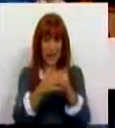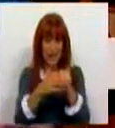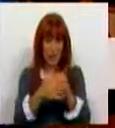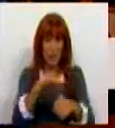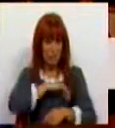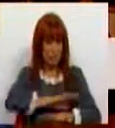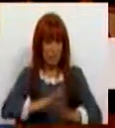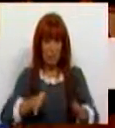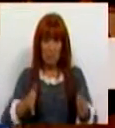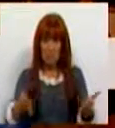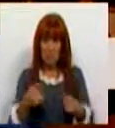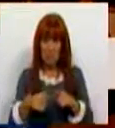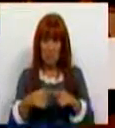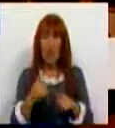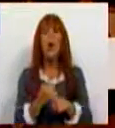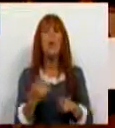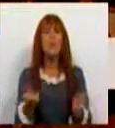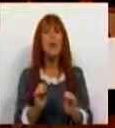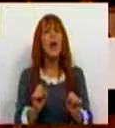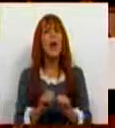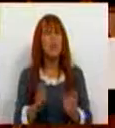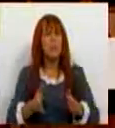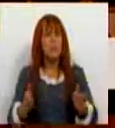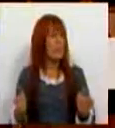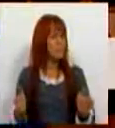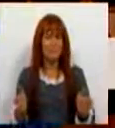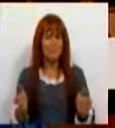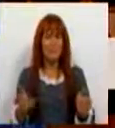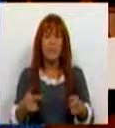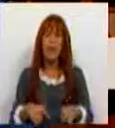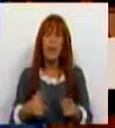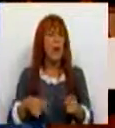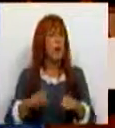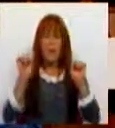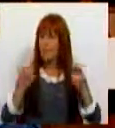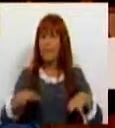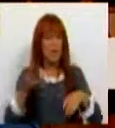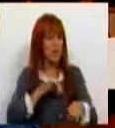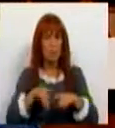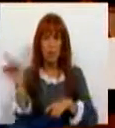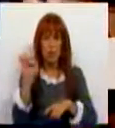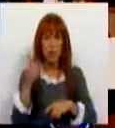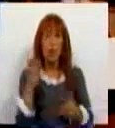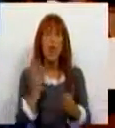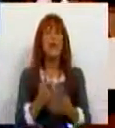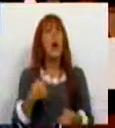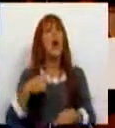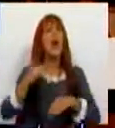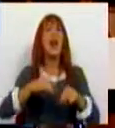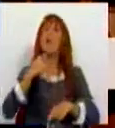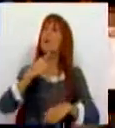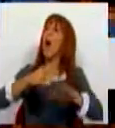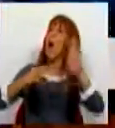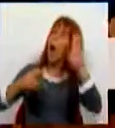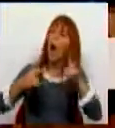que deixaram de ter esta prestação porque não necessitavam. E, portanto, é assim, não é magia, senhores deputados. É que não basta chegar a umas eleições e